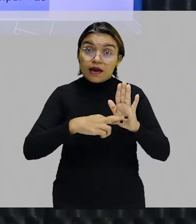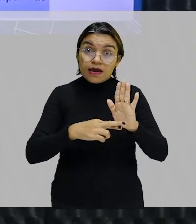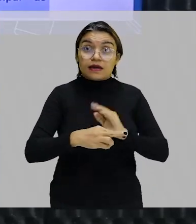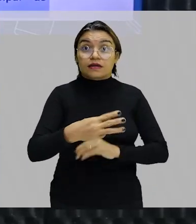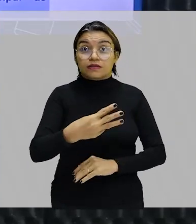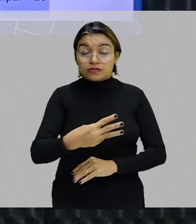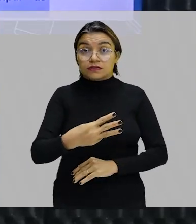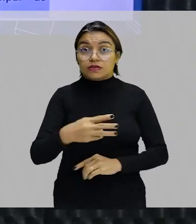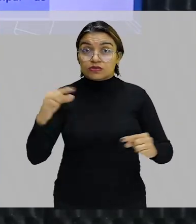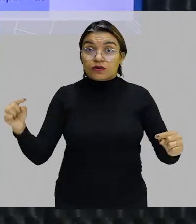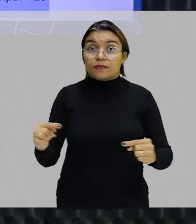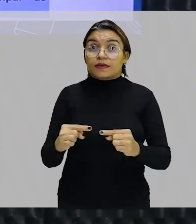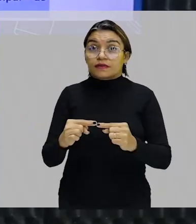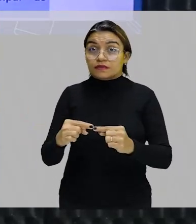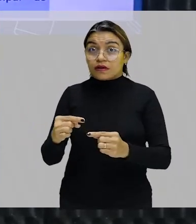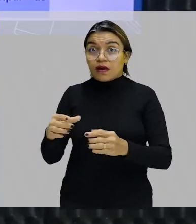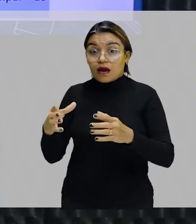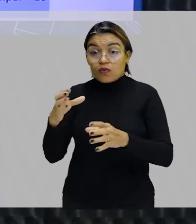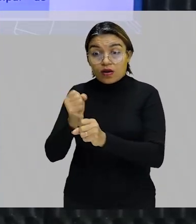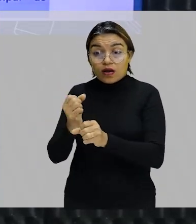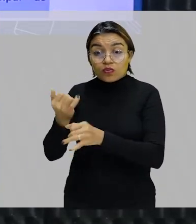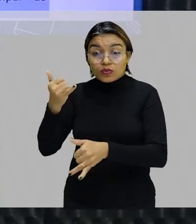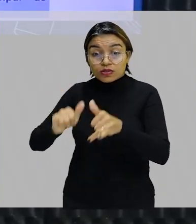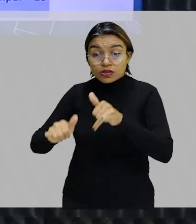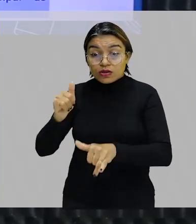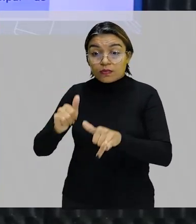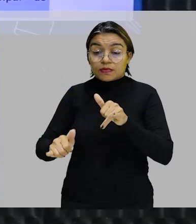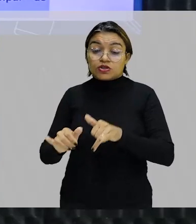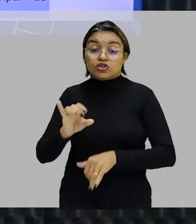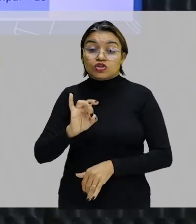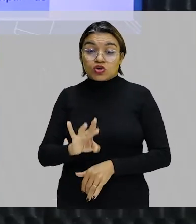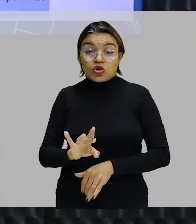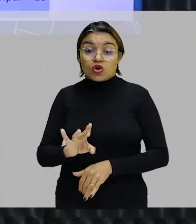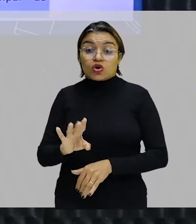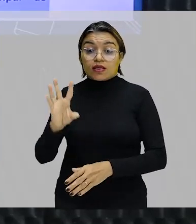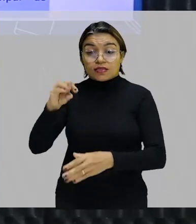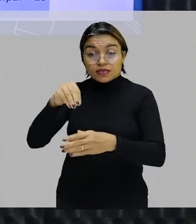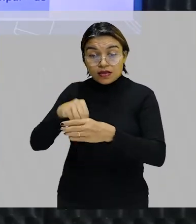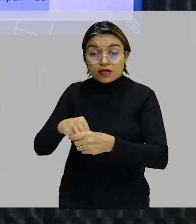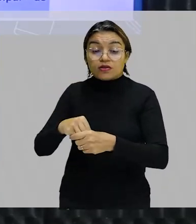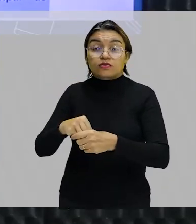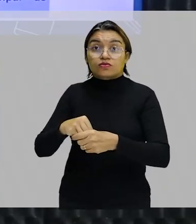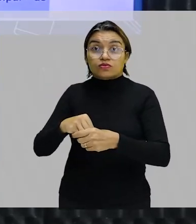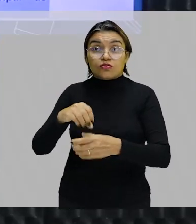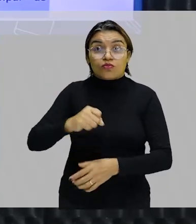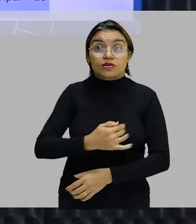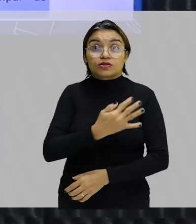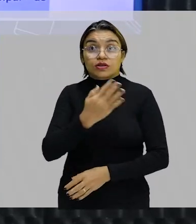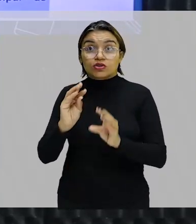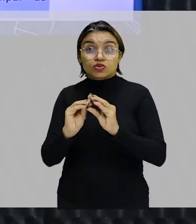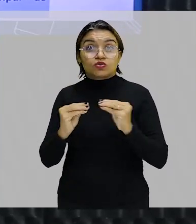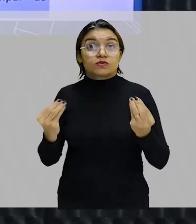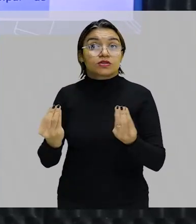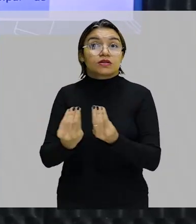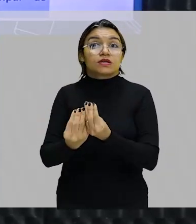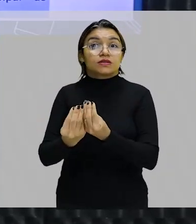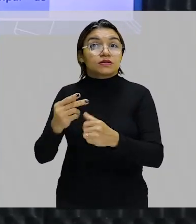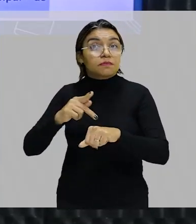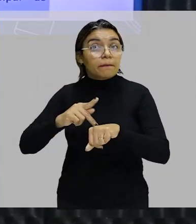correspondente ao cálculo estequiométrico, olha só podem participar as quantidades de substâncias